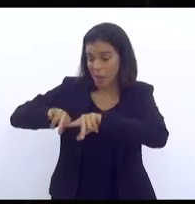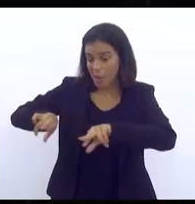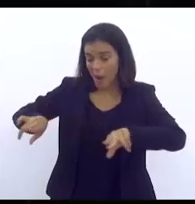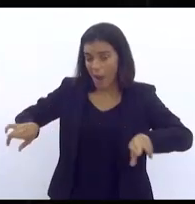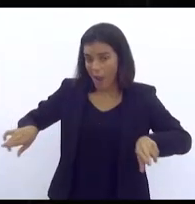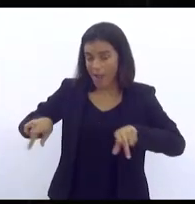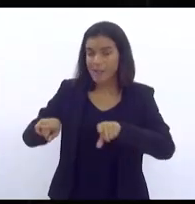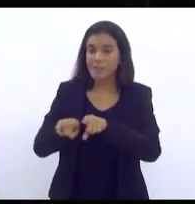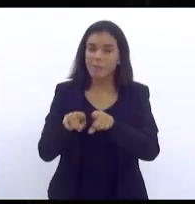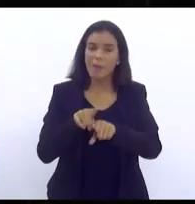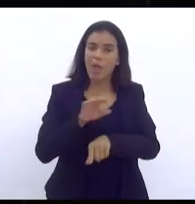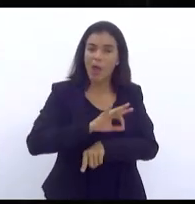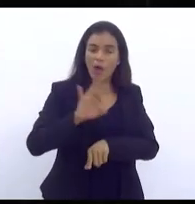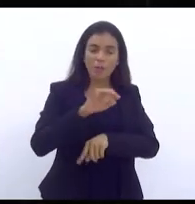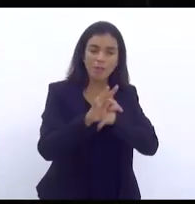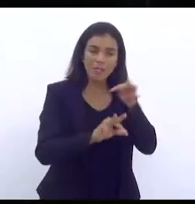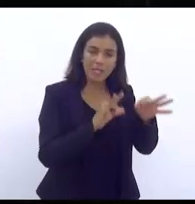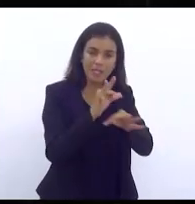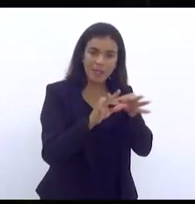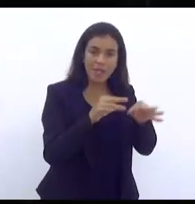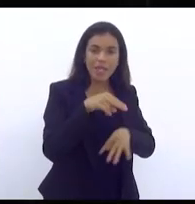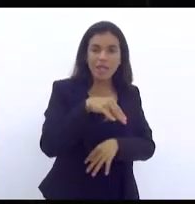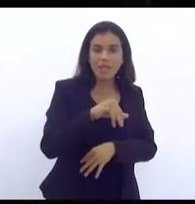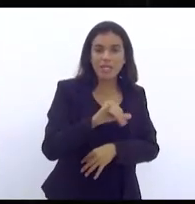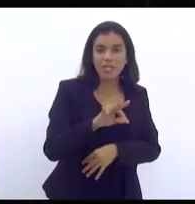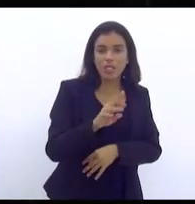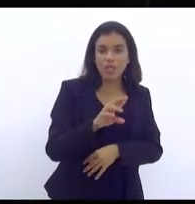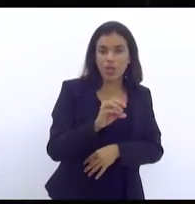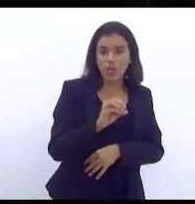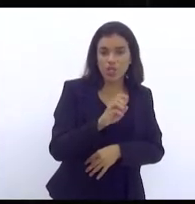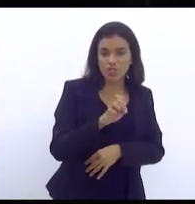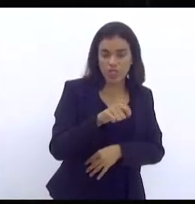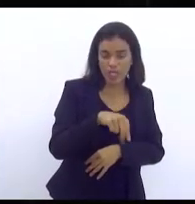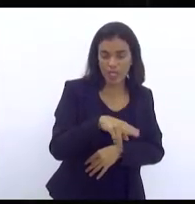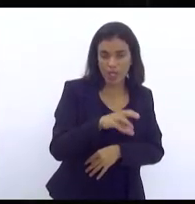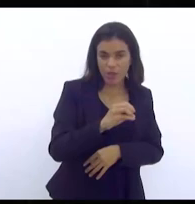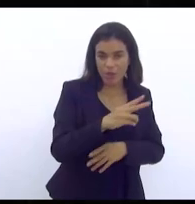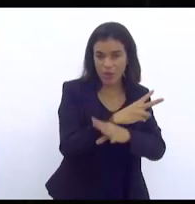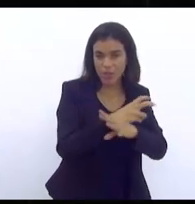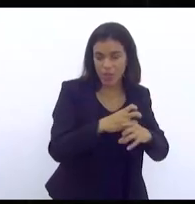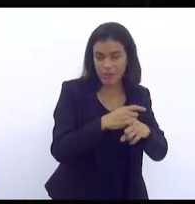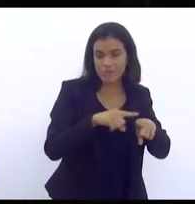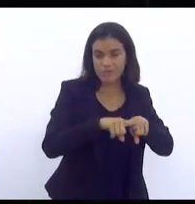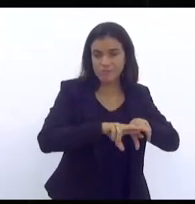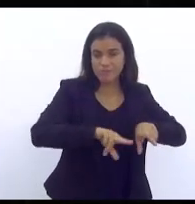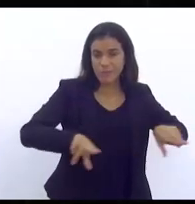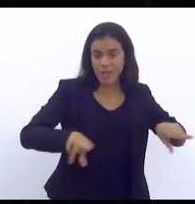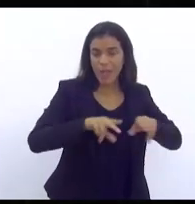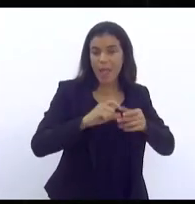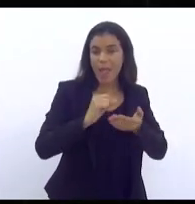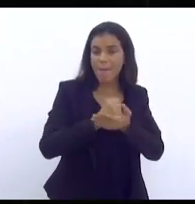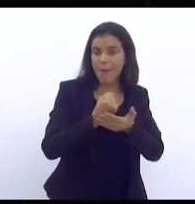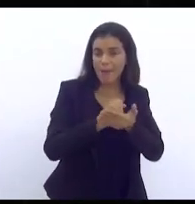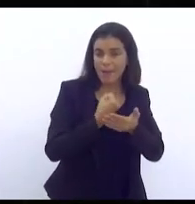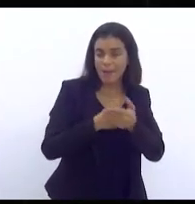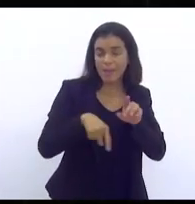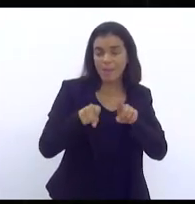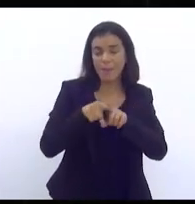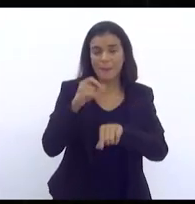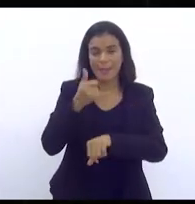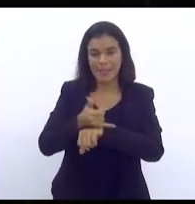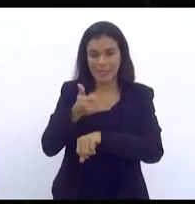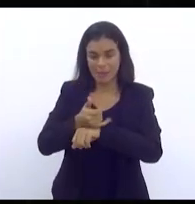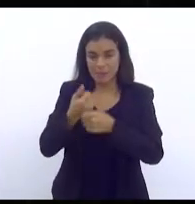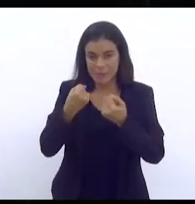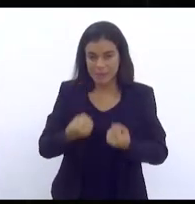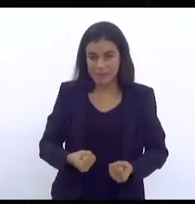eficientes no tratamento de nitrogênio e fósforo agrotóxicos metabólitos de medicamento e metais pesados é uma